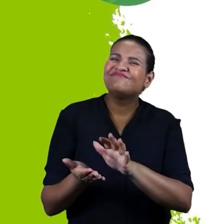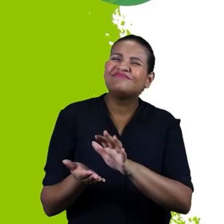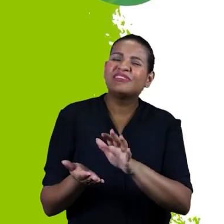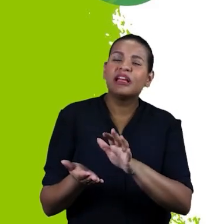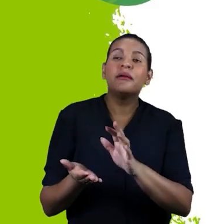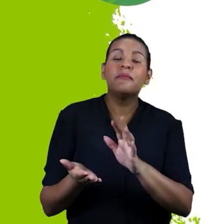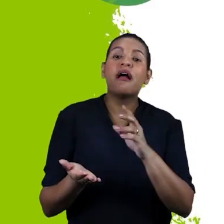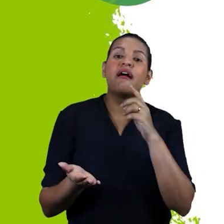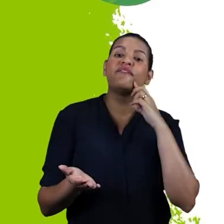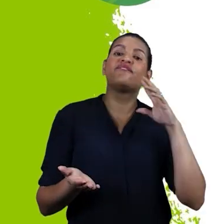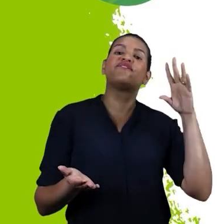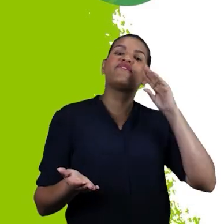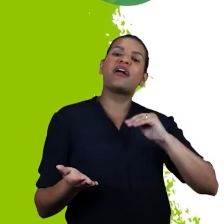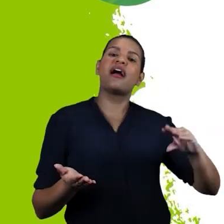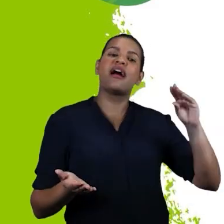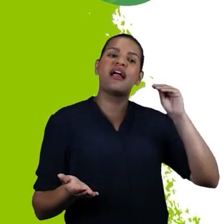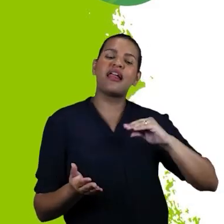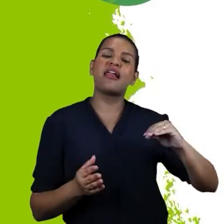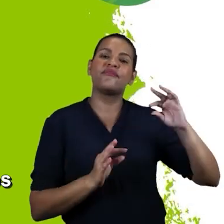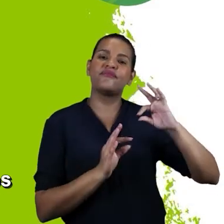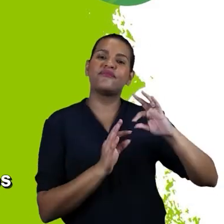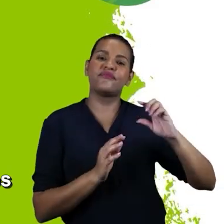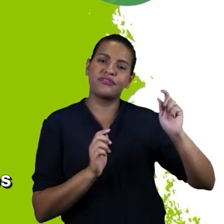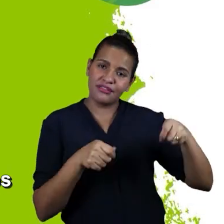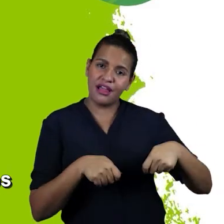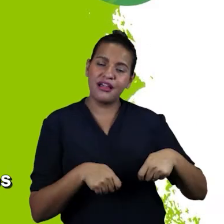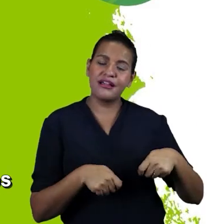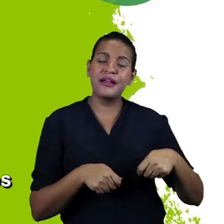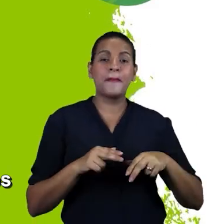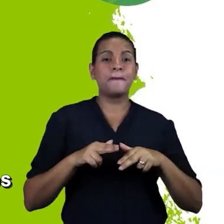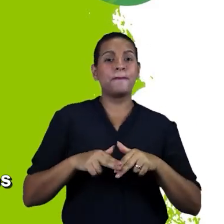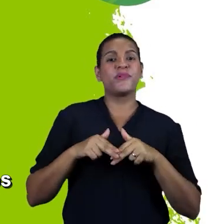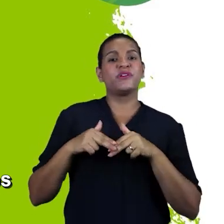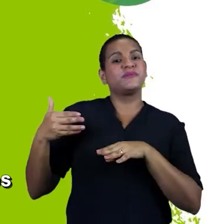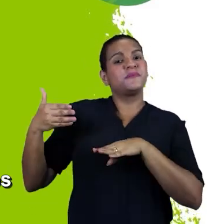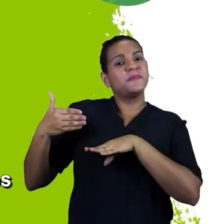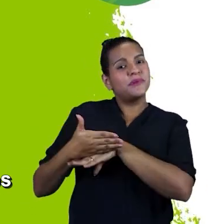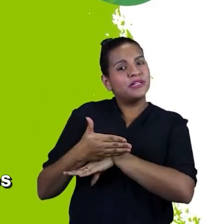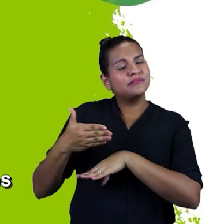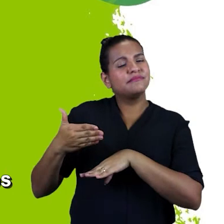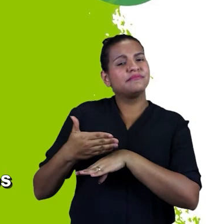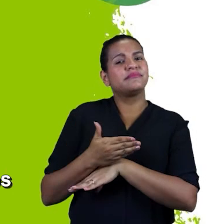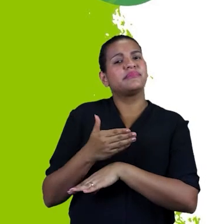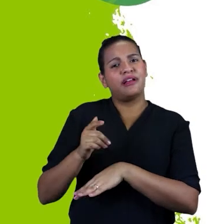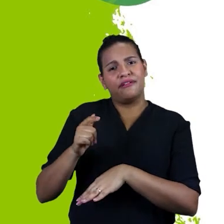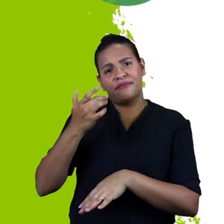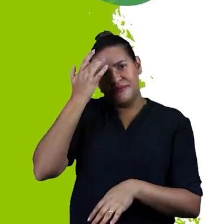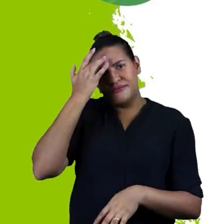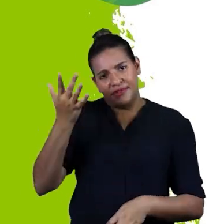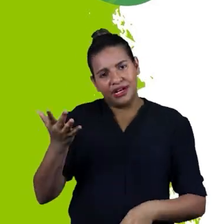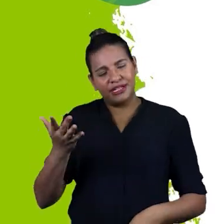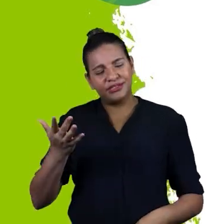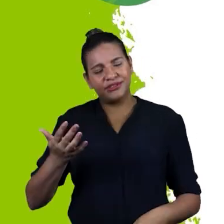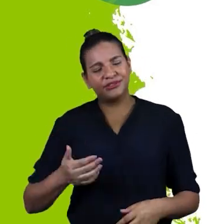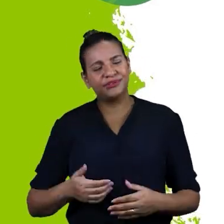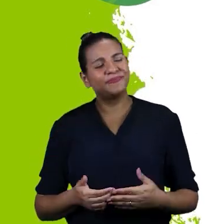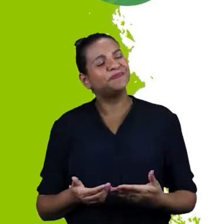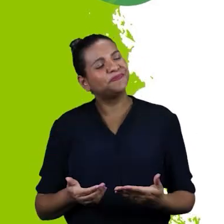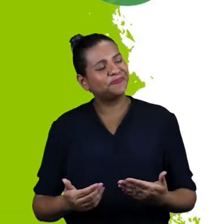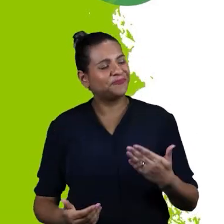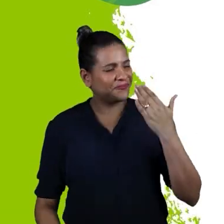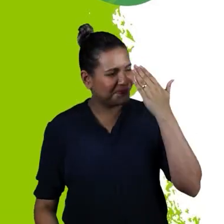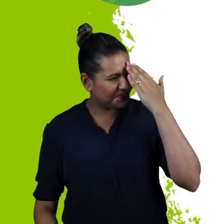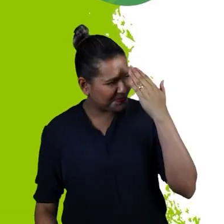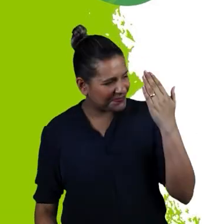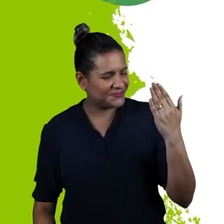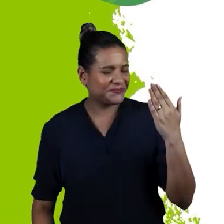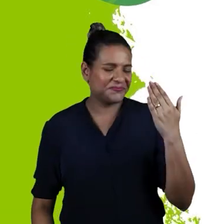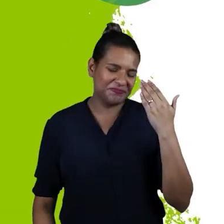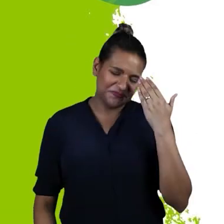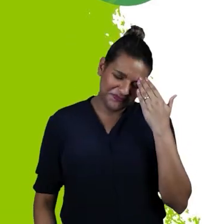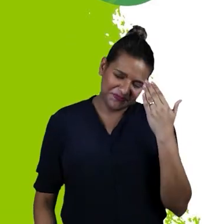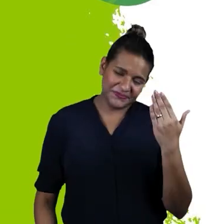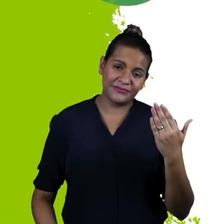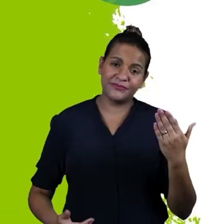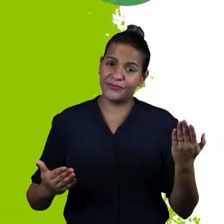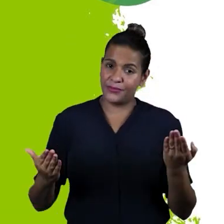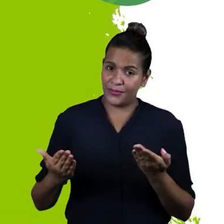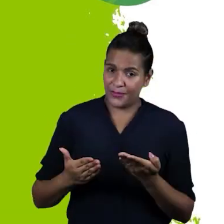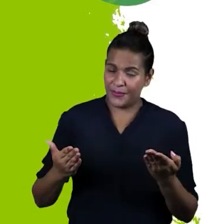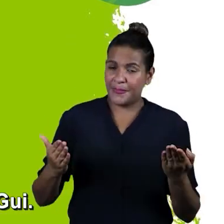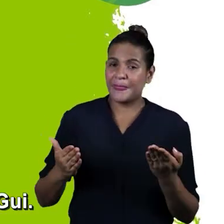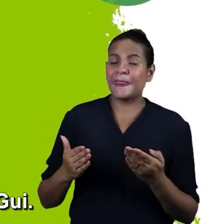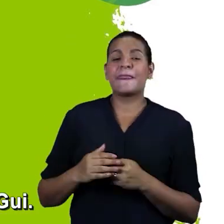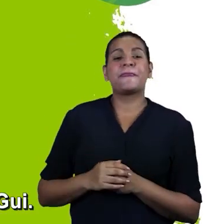gente consegue fazer com que as pessoas participem, produzam conteúdos para a rádio com muito mais facilidade. Obrigada, Xing.